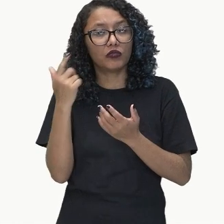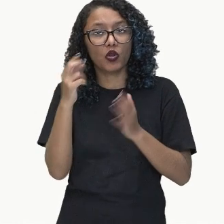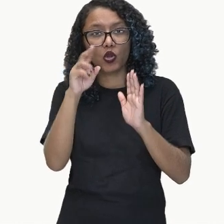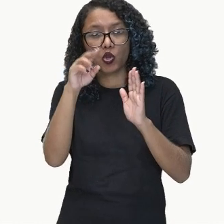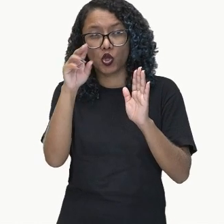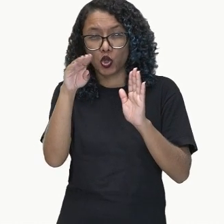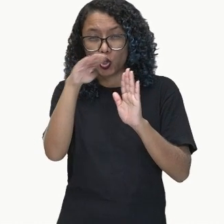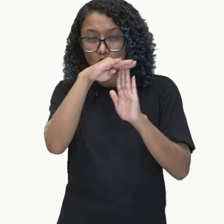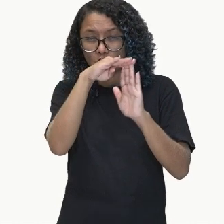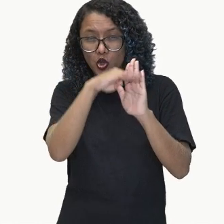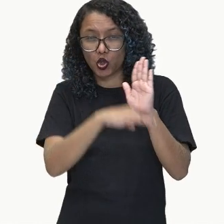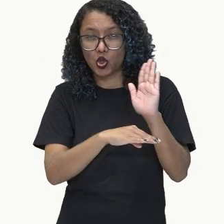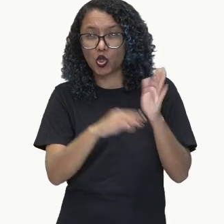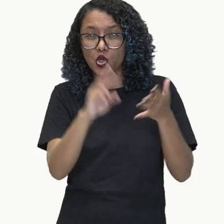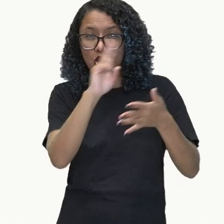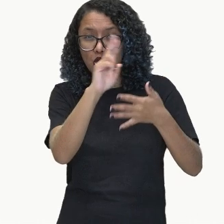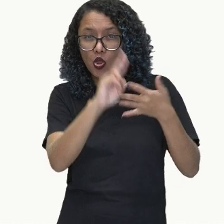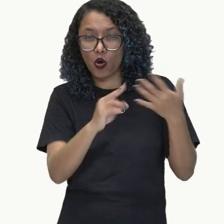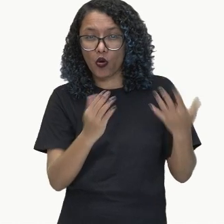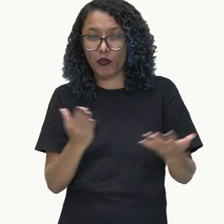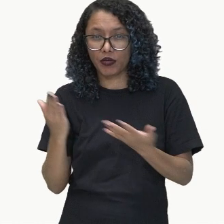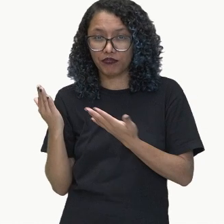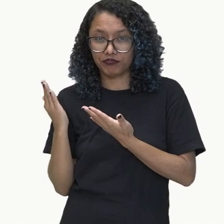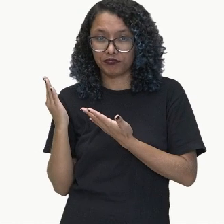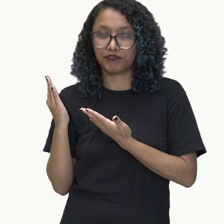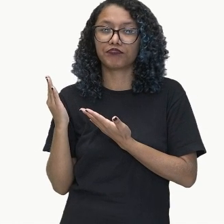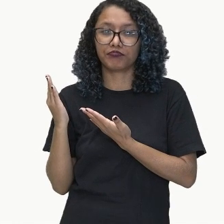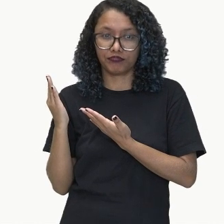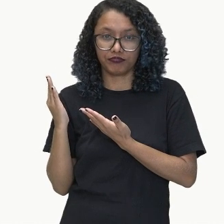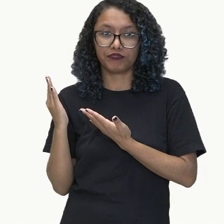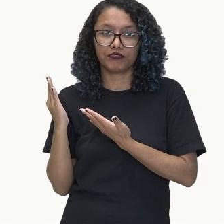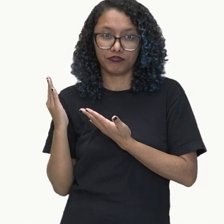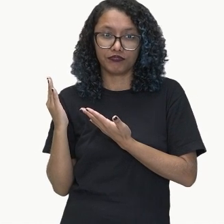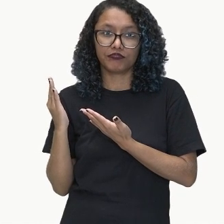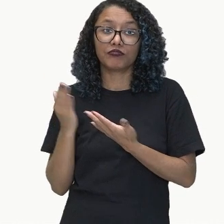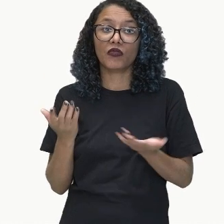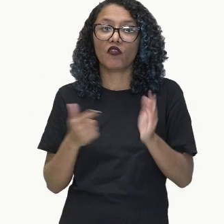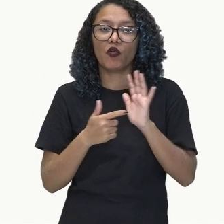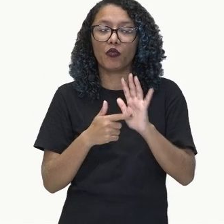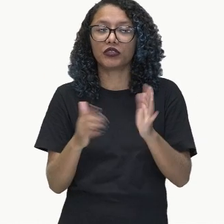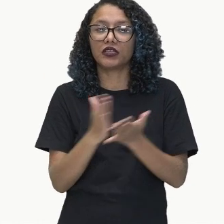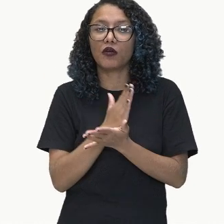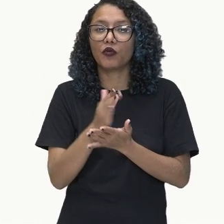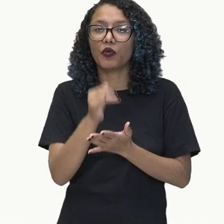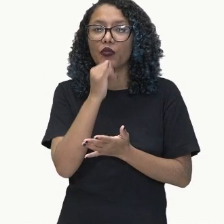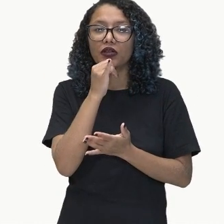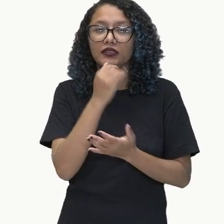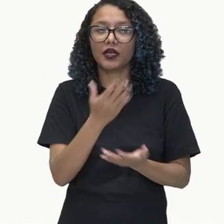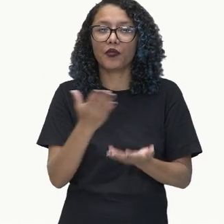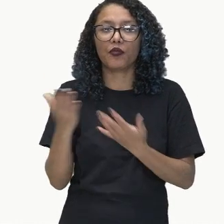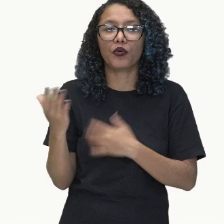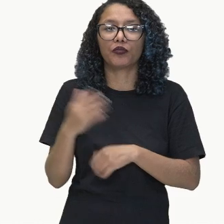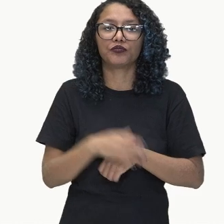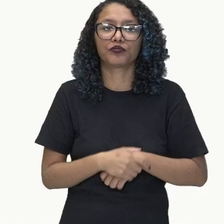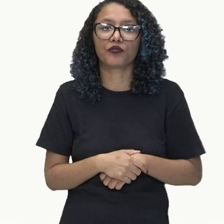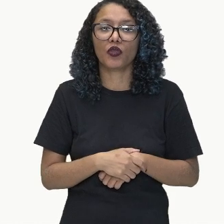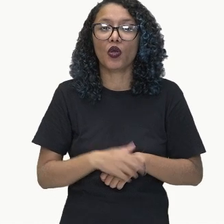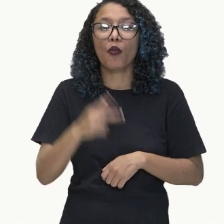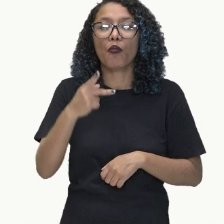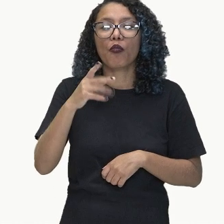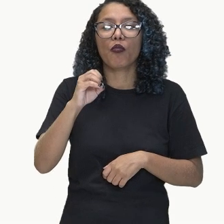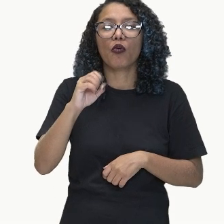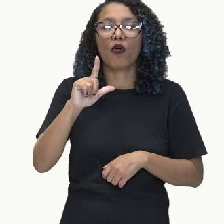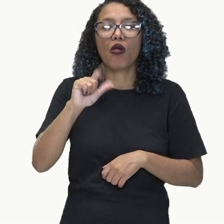semiárido, desértico e subtropical. Vou destacar para vocês alguns deles, como por exemplo o clima polar. O clima polar, que é aqui